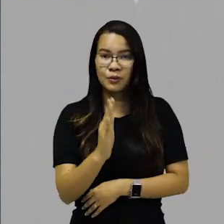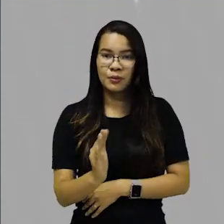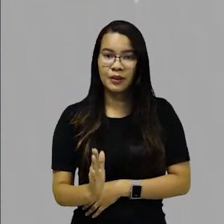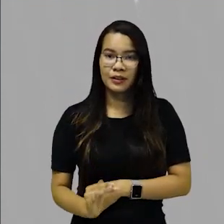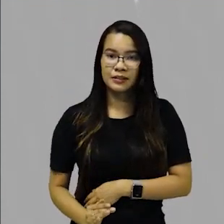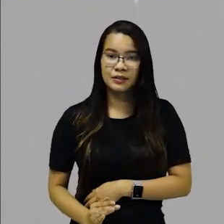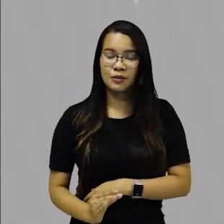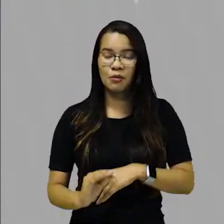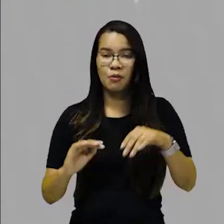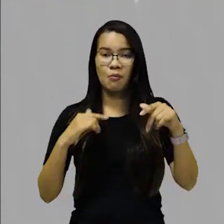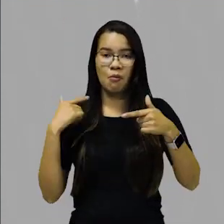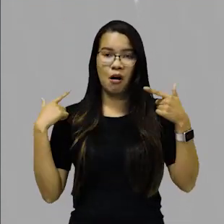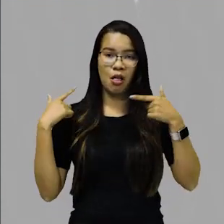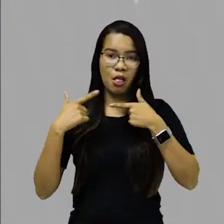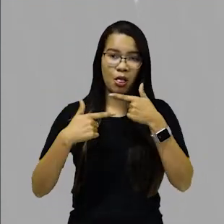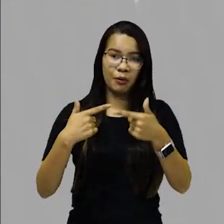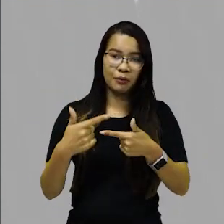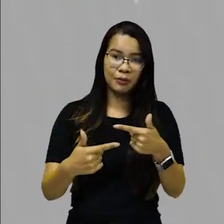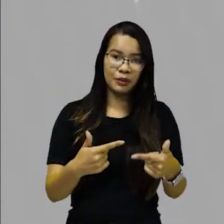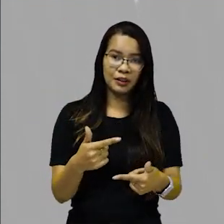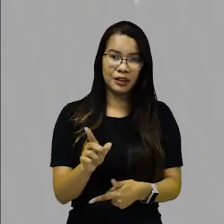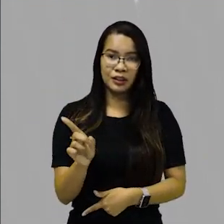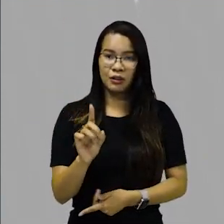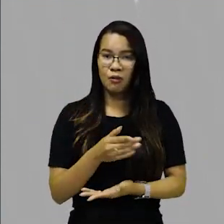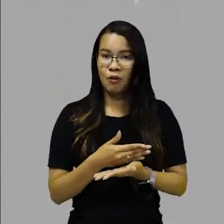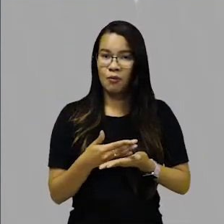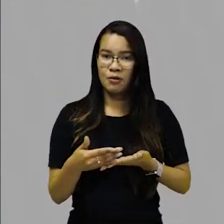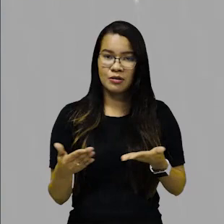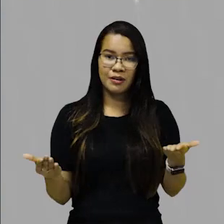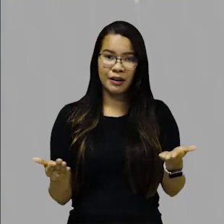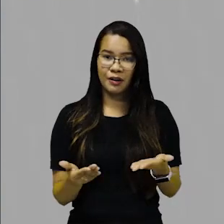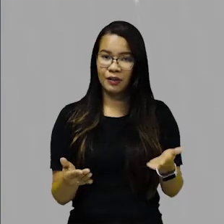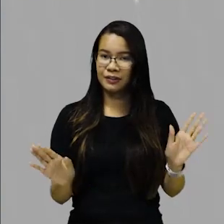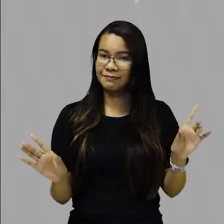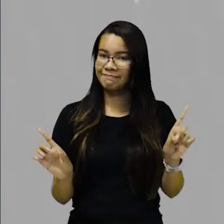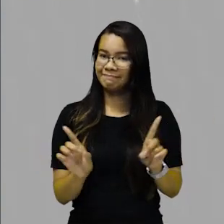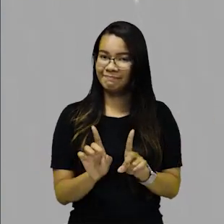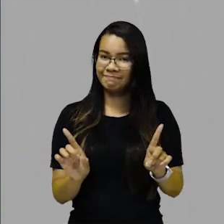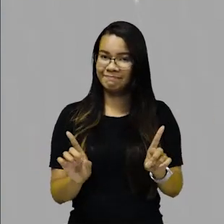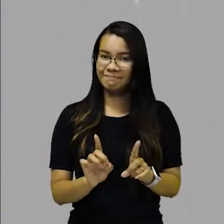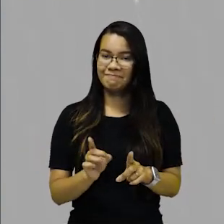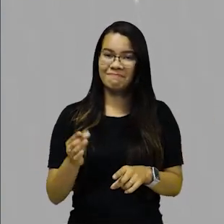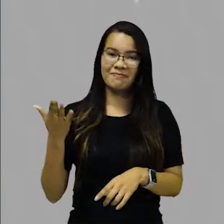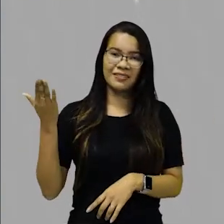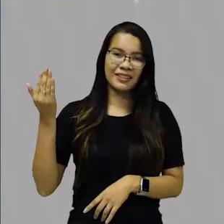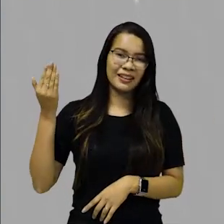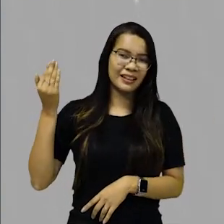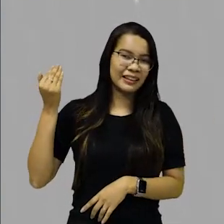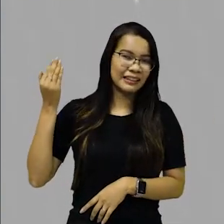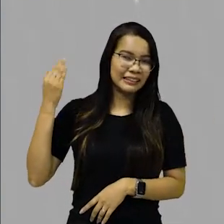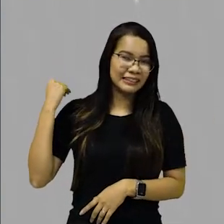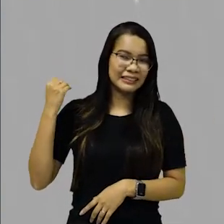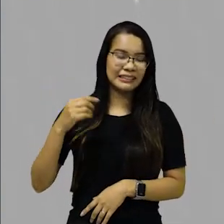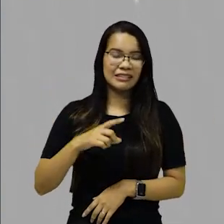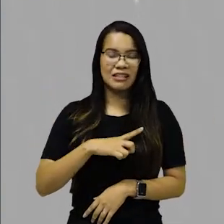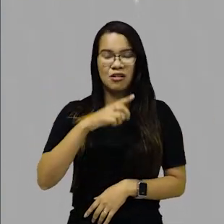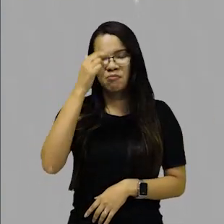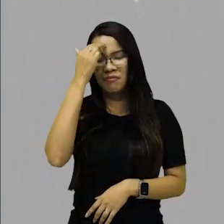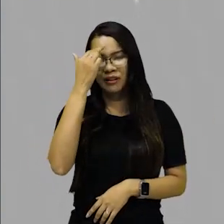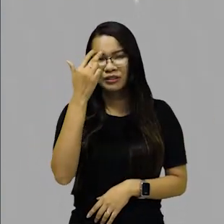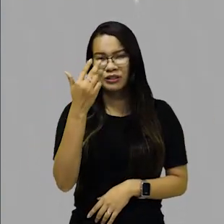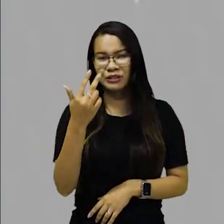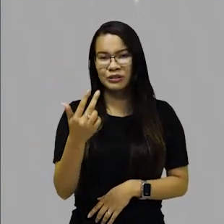verdade, ela não é de agora. Uma luta que tem uma historicidade. Existe toda uma